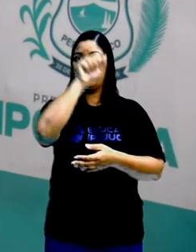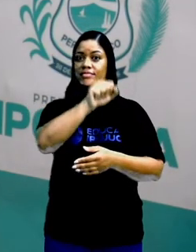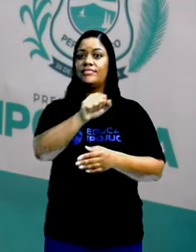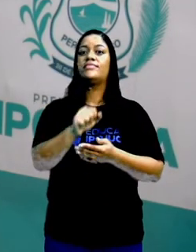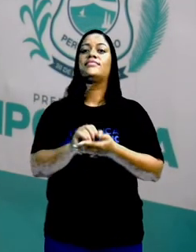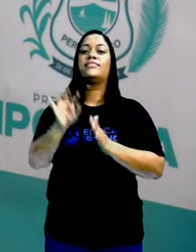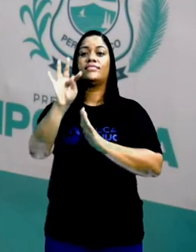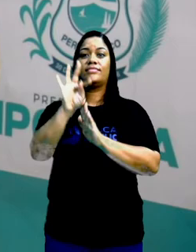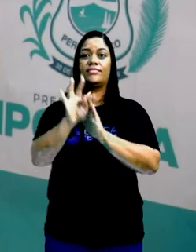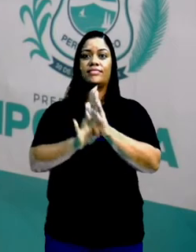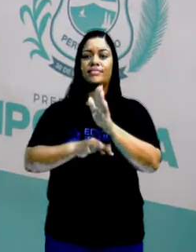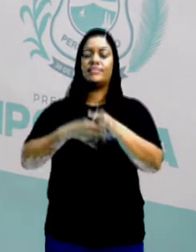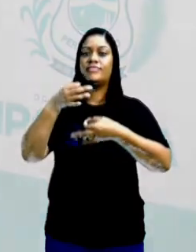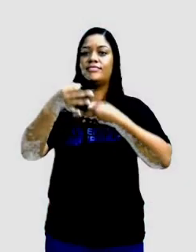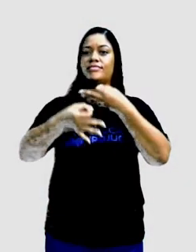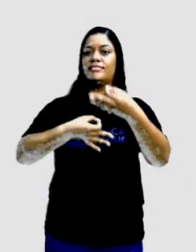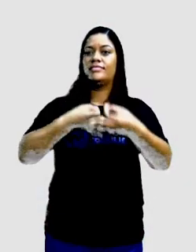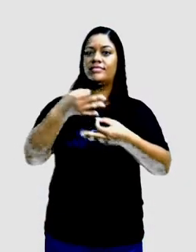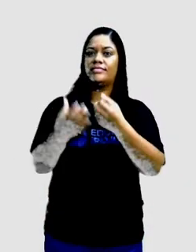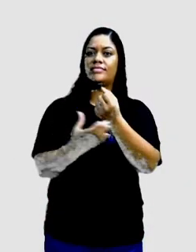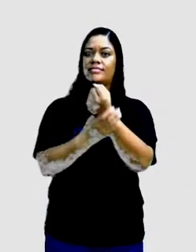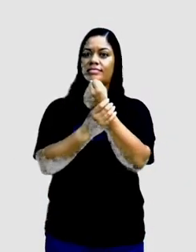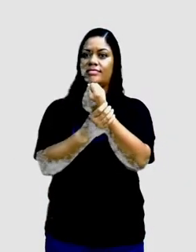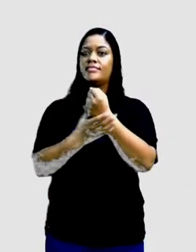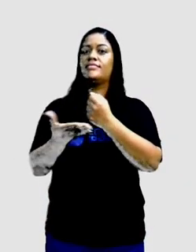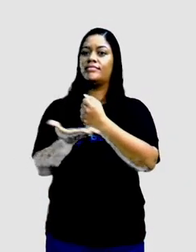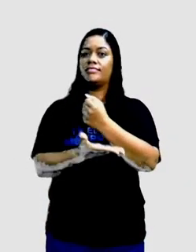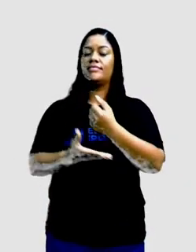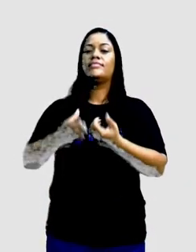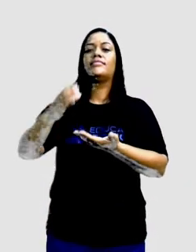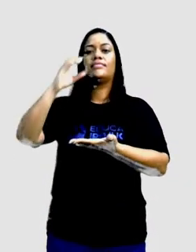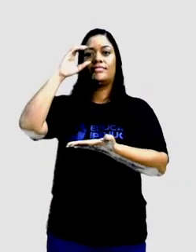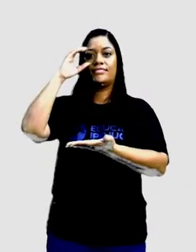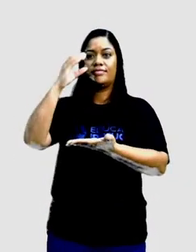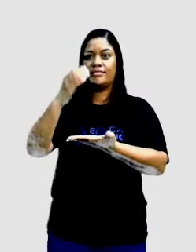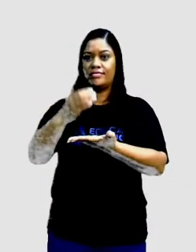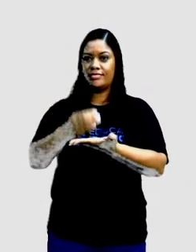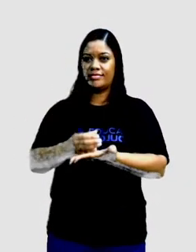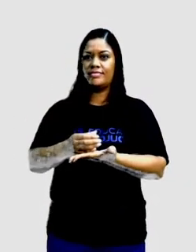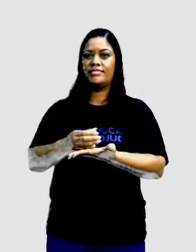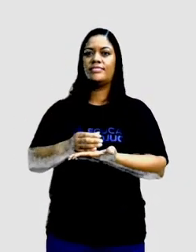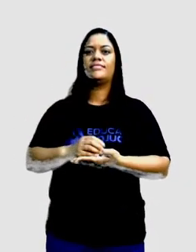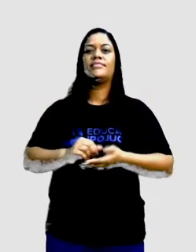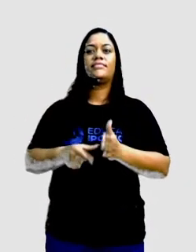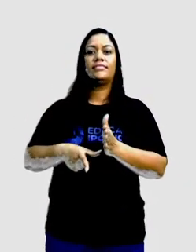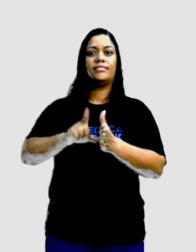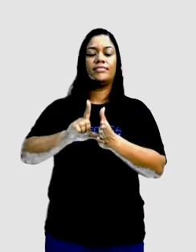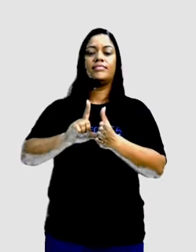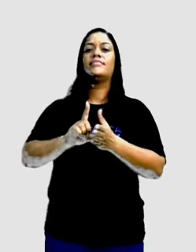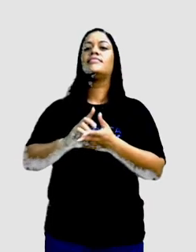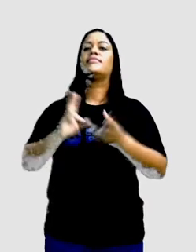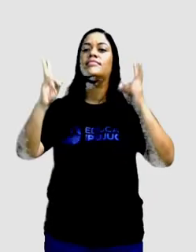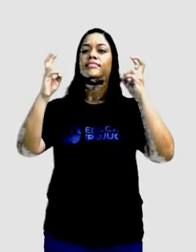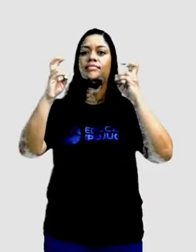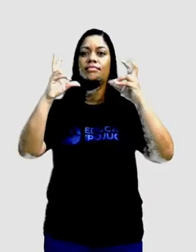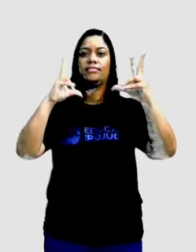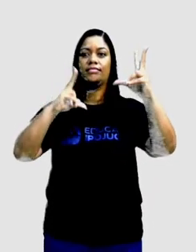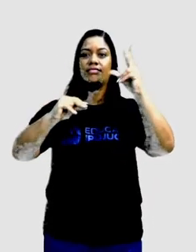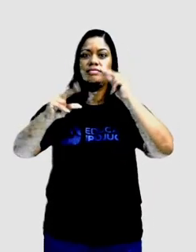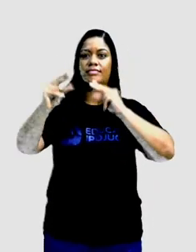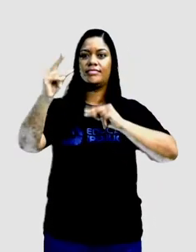texto argumentativo sustenta-se em torno de uma tese, um ponto de vista diante de um tema polêmico que